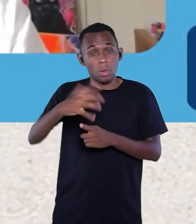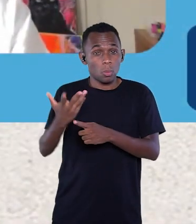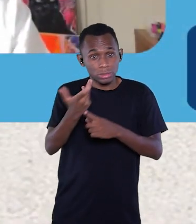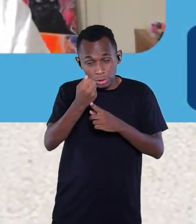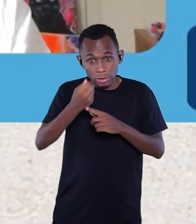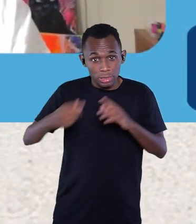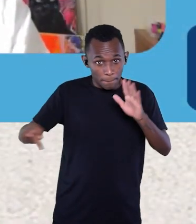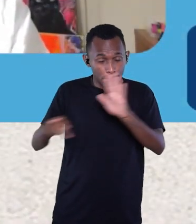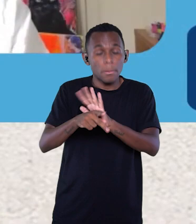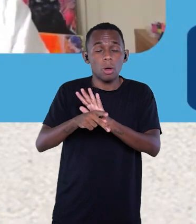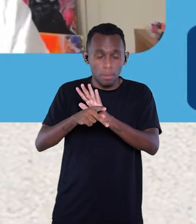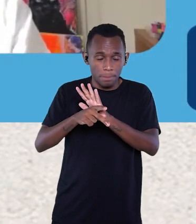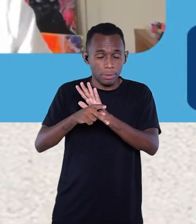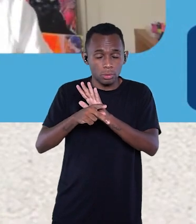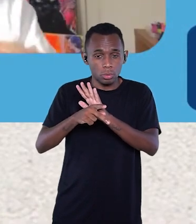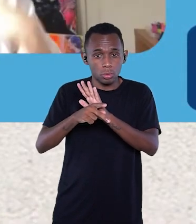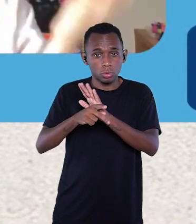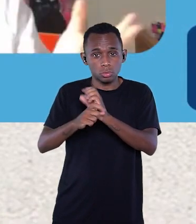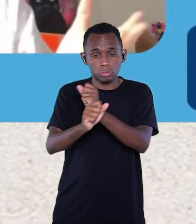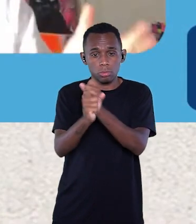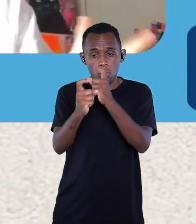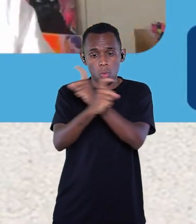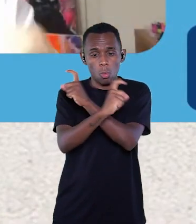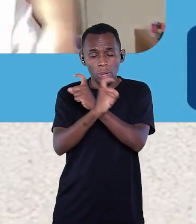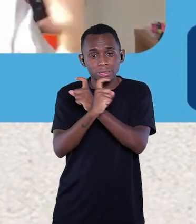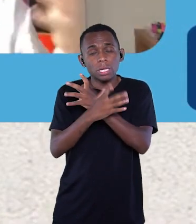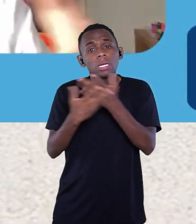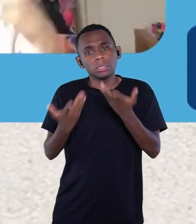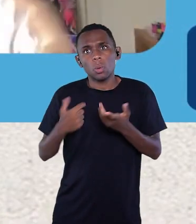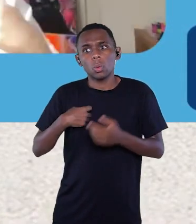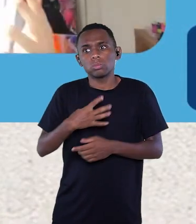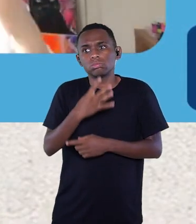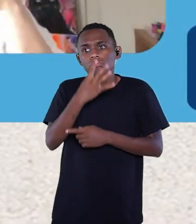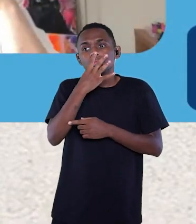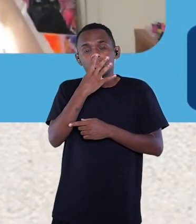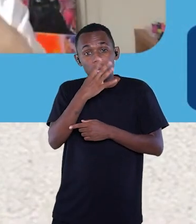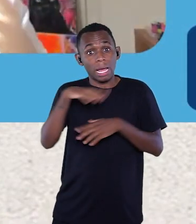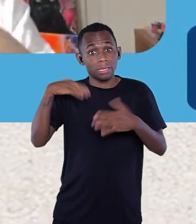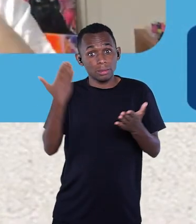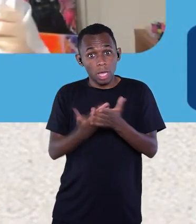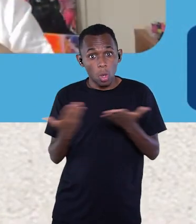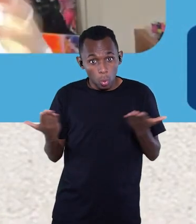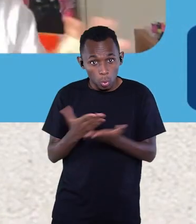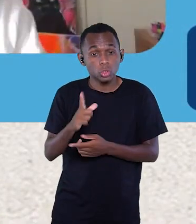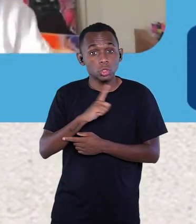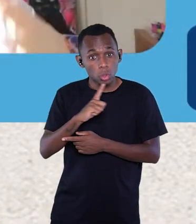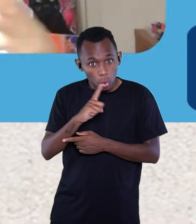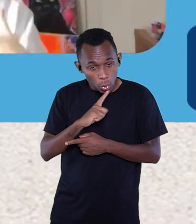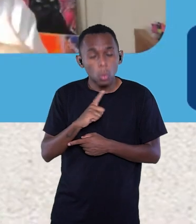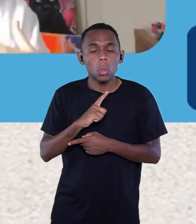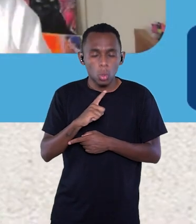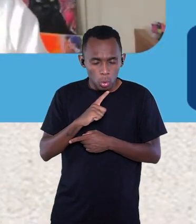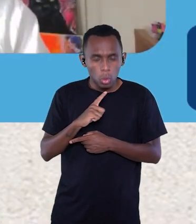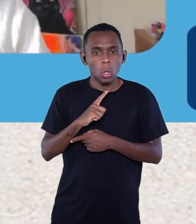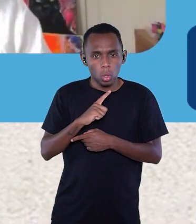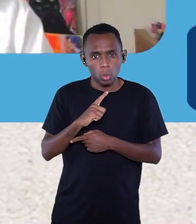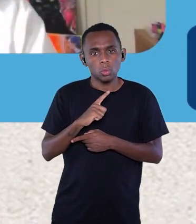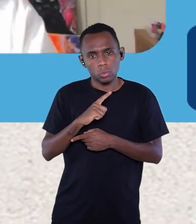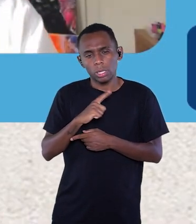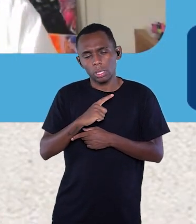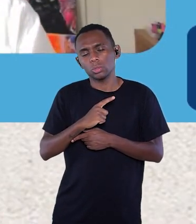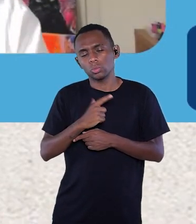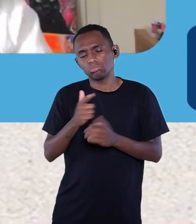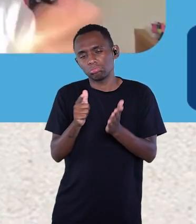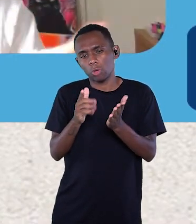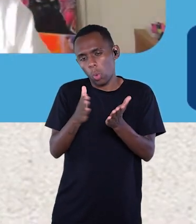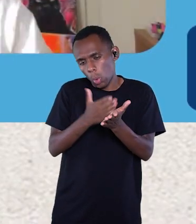artista austríaco. Mas, assim, e eu fiquei muito impressionada. Até hoje eu tenho esse livro, assim, os restinhos dele, né? Realmente,